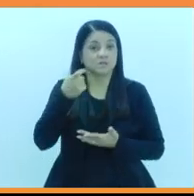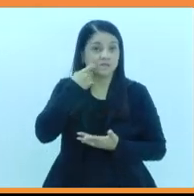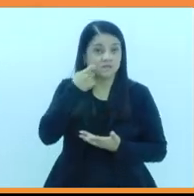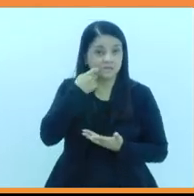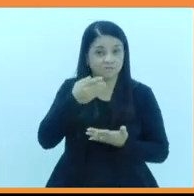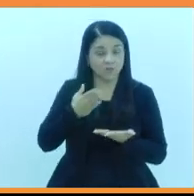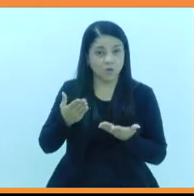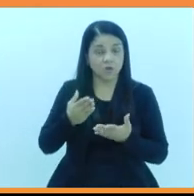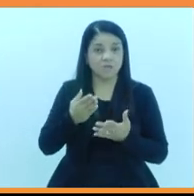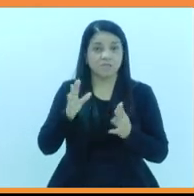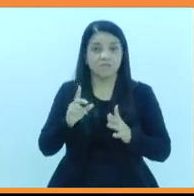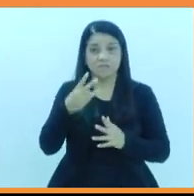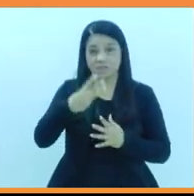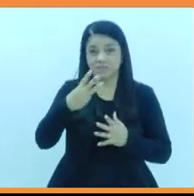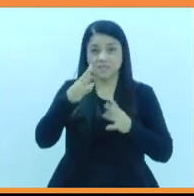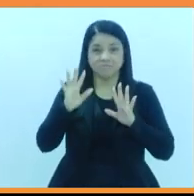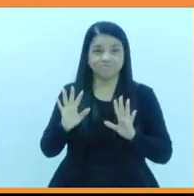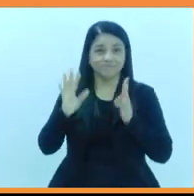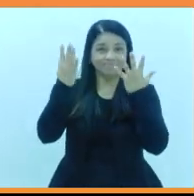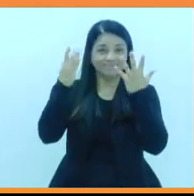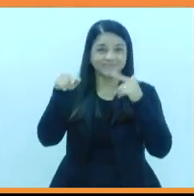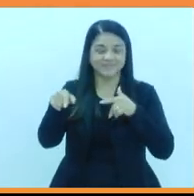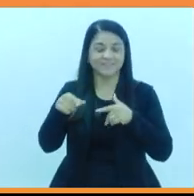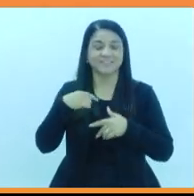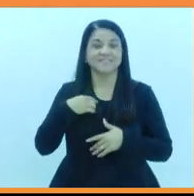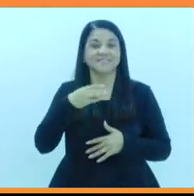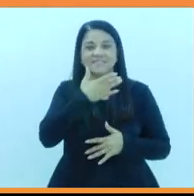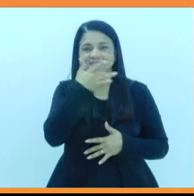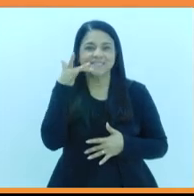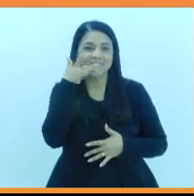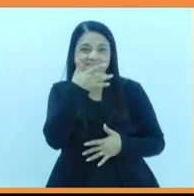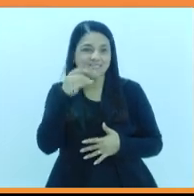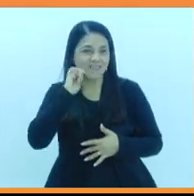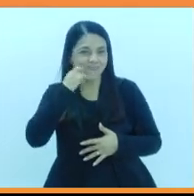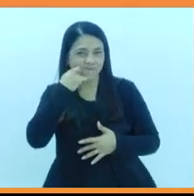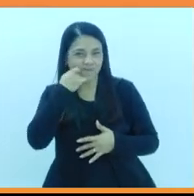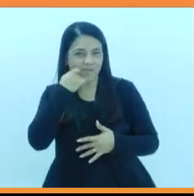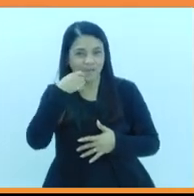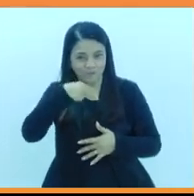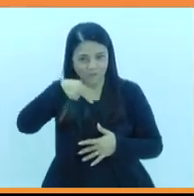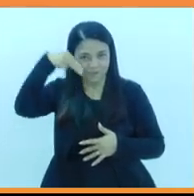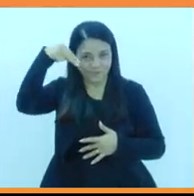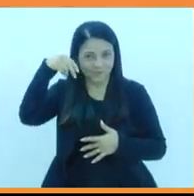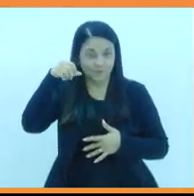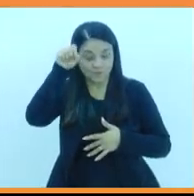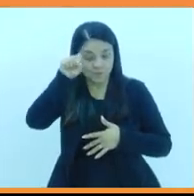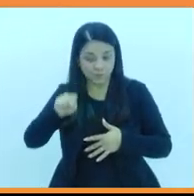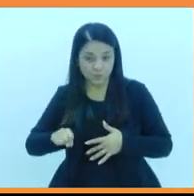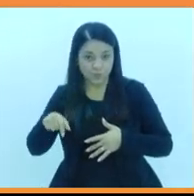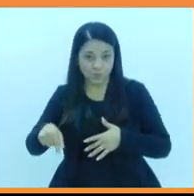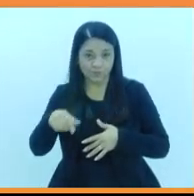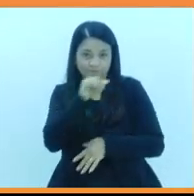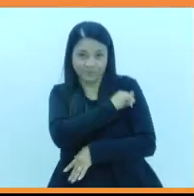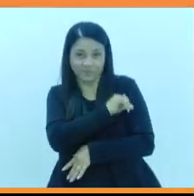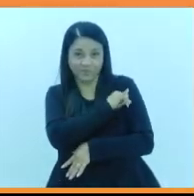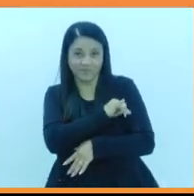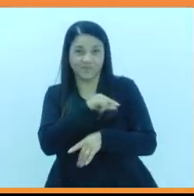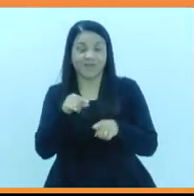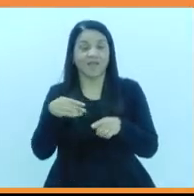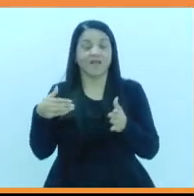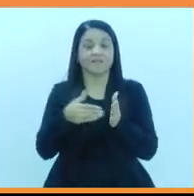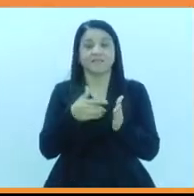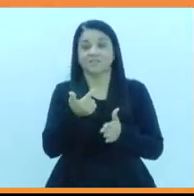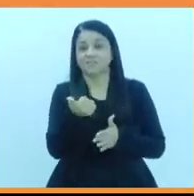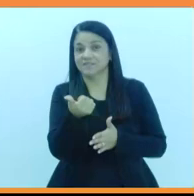terceira edição do Festival Delícias do Vale do Café, no Sul Fluminense. O evento, que vai até 16 de junho, reúne cerca de 100